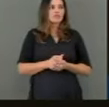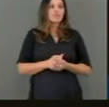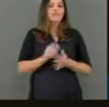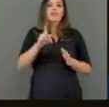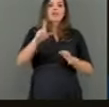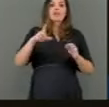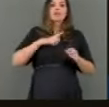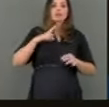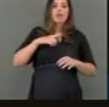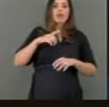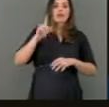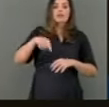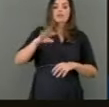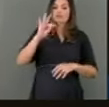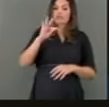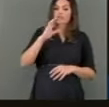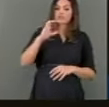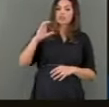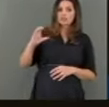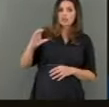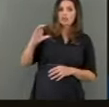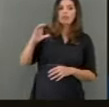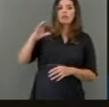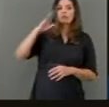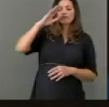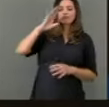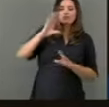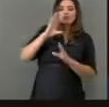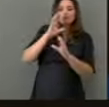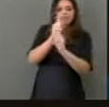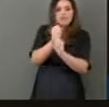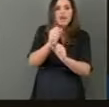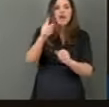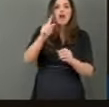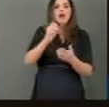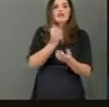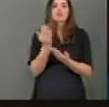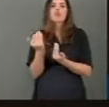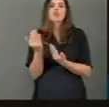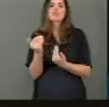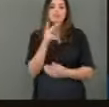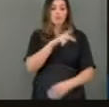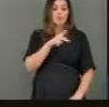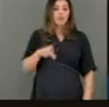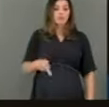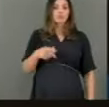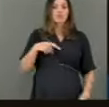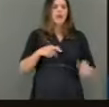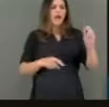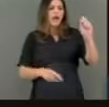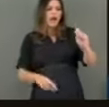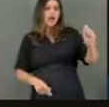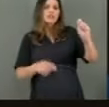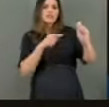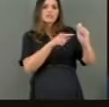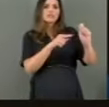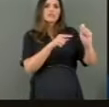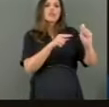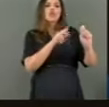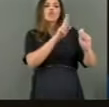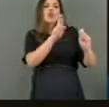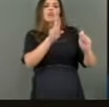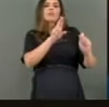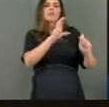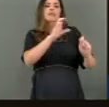especialista em TCC, como lidando com os adolescentes, como professora, a associação do nome cannabis